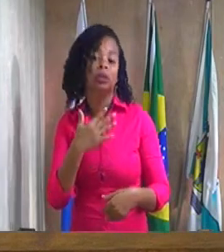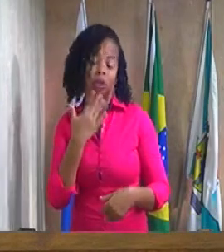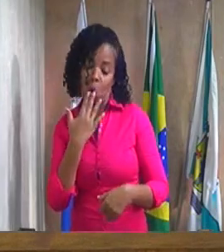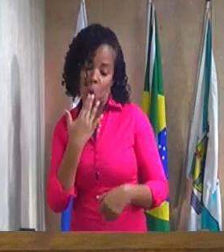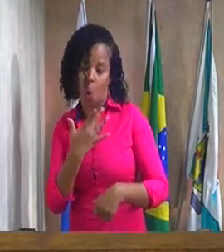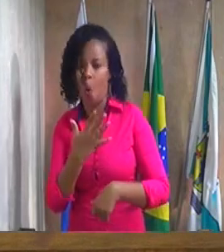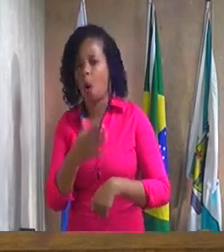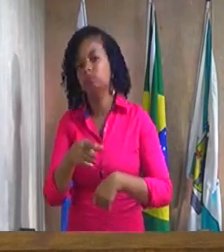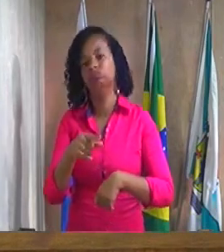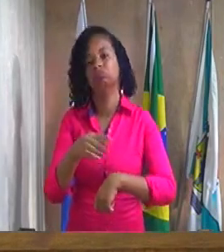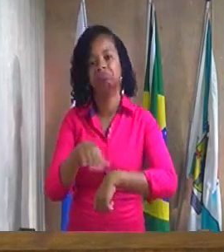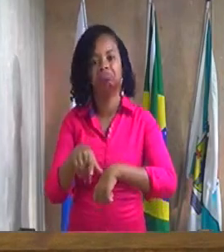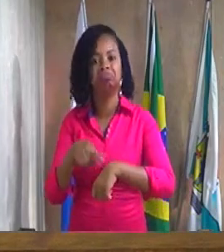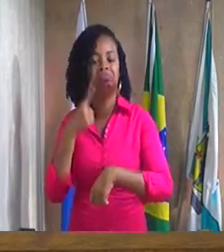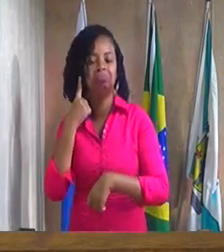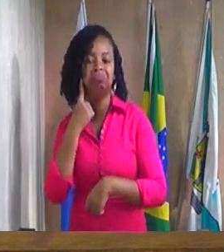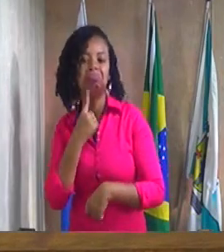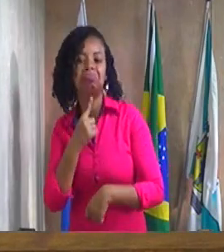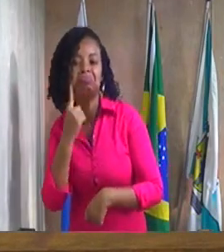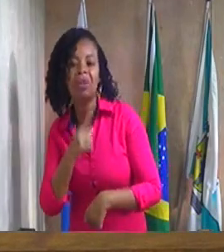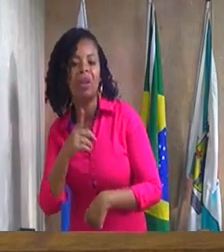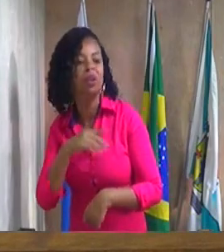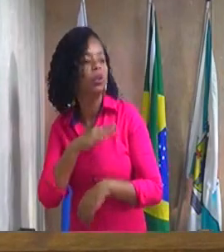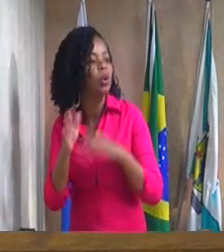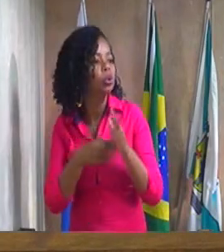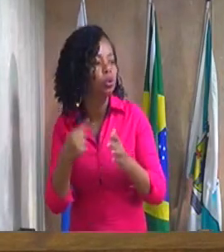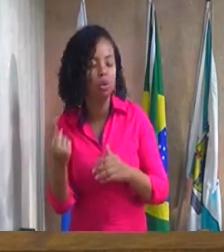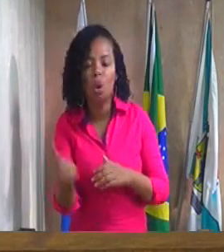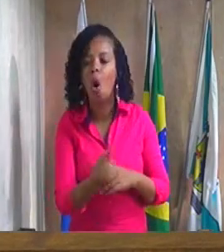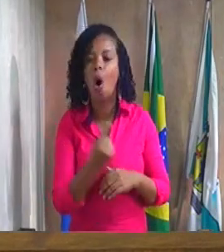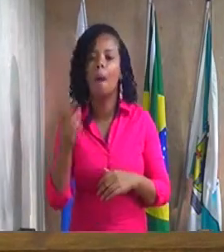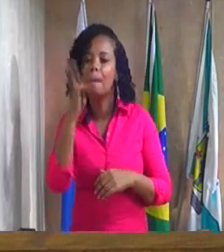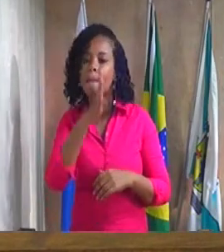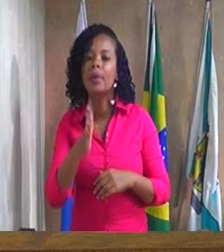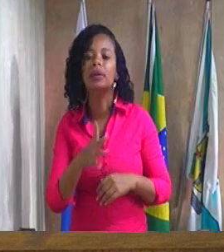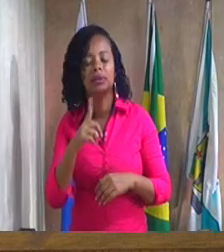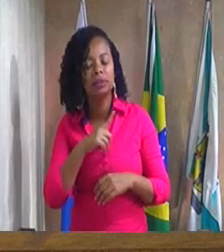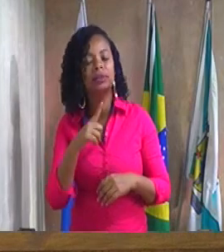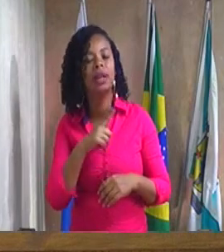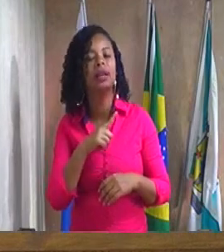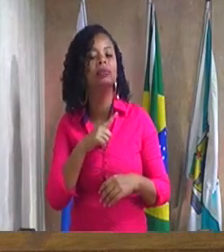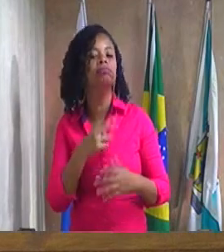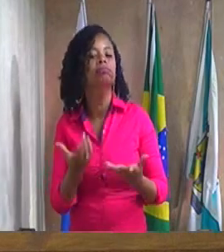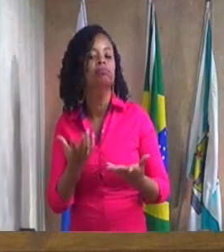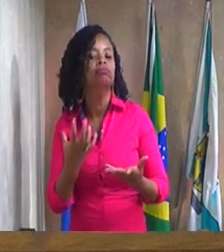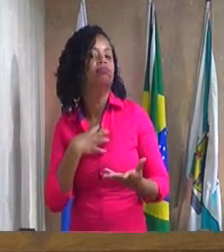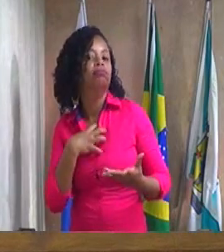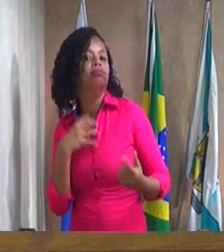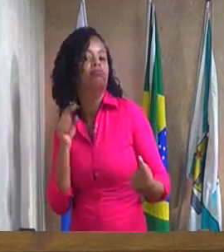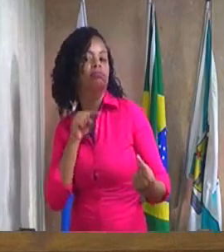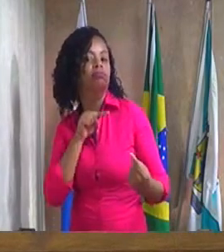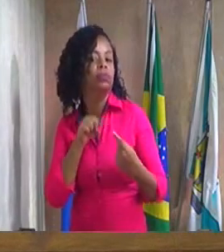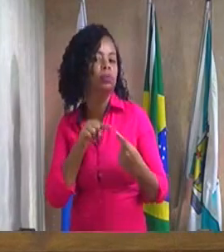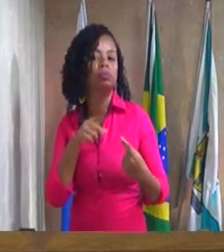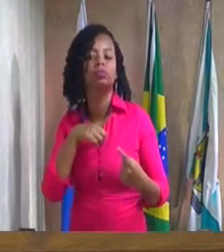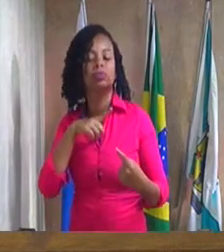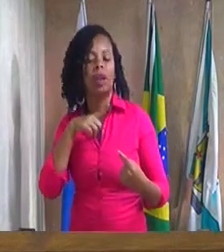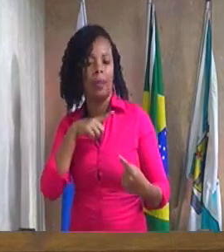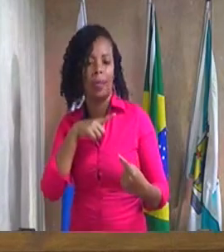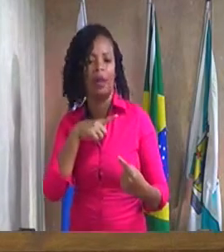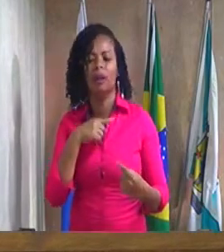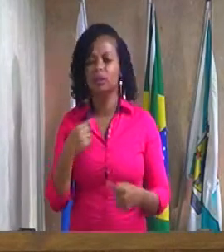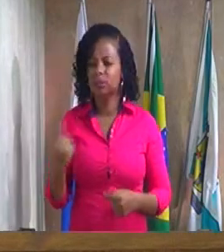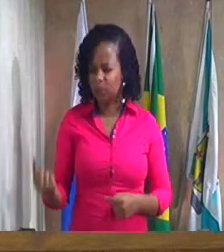todos nós brasileiros temos um pedacinho. Então, hoje, graças a Deus, o povo se